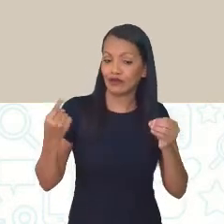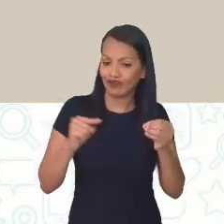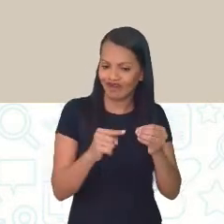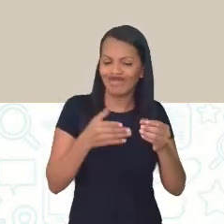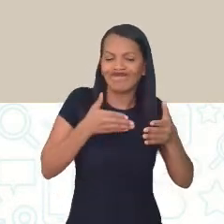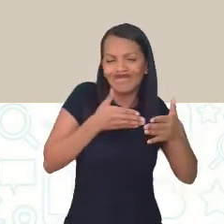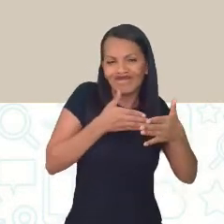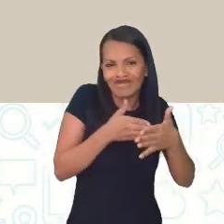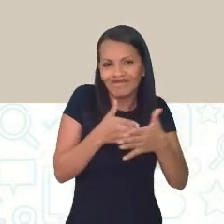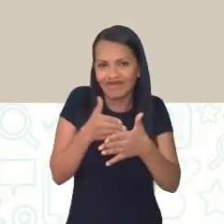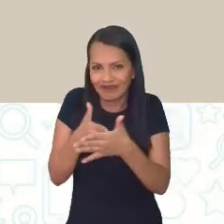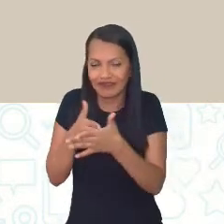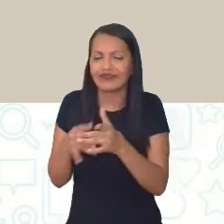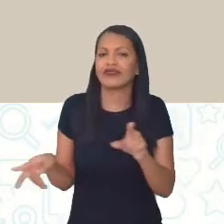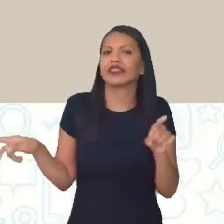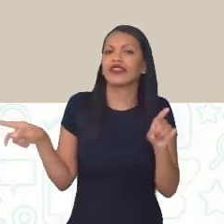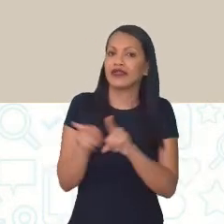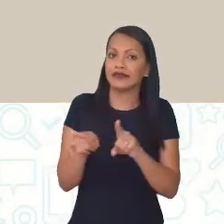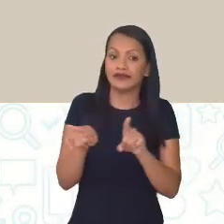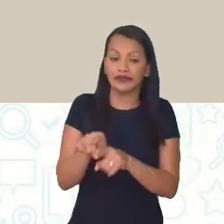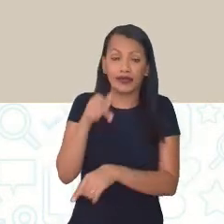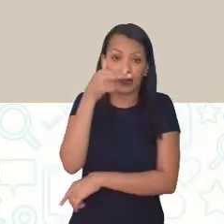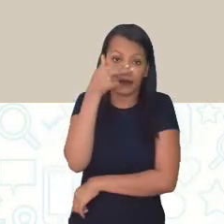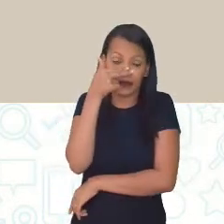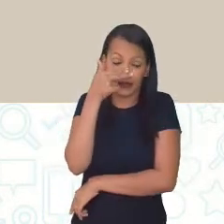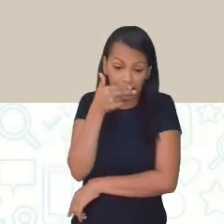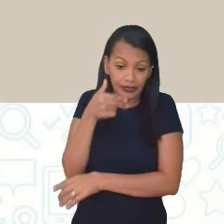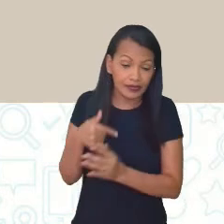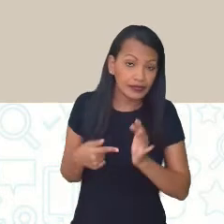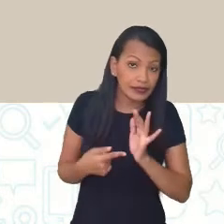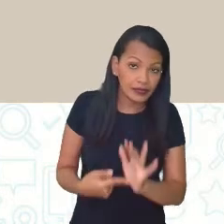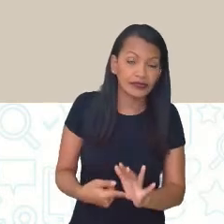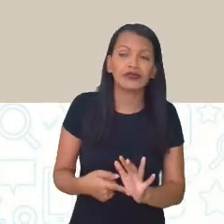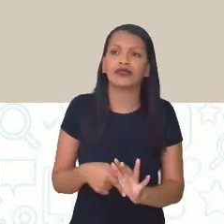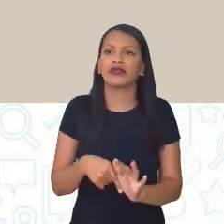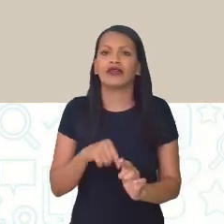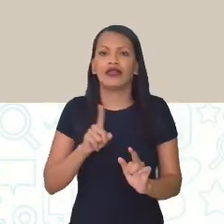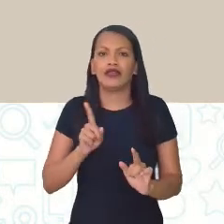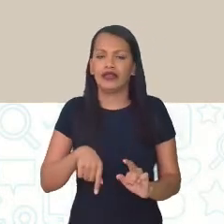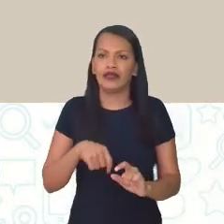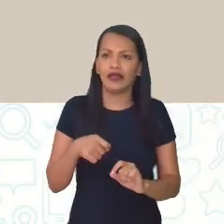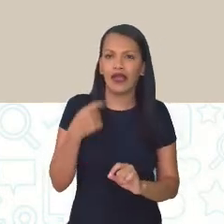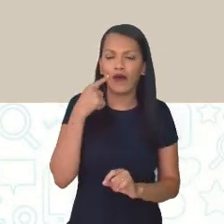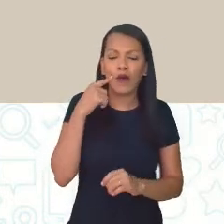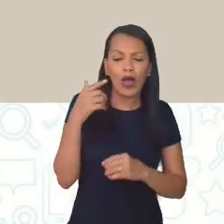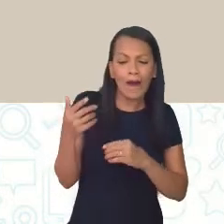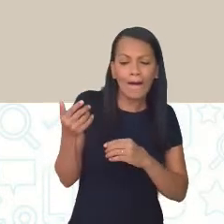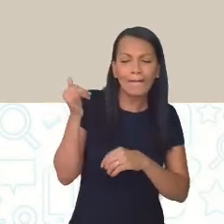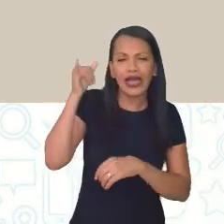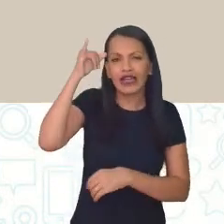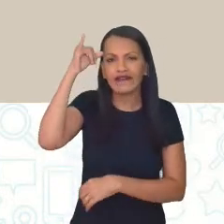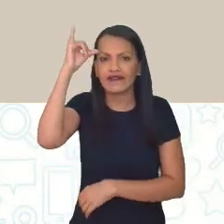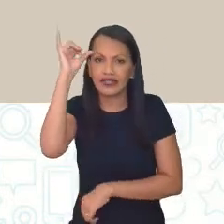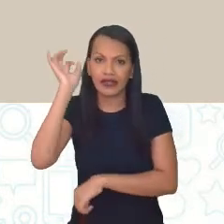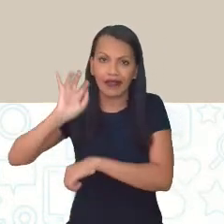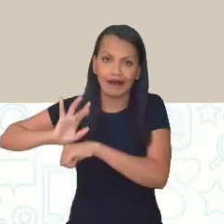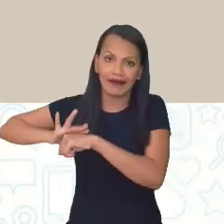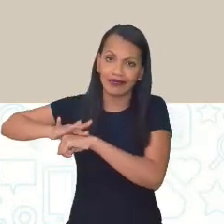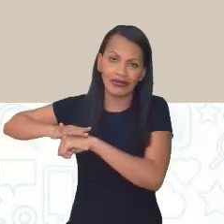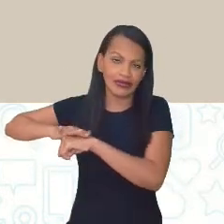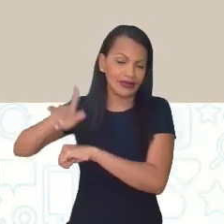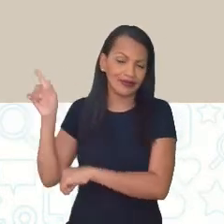métodos também, mesmo apresentando aí de silicone, ele não vai realmente dar essa proteção contra as